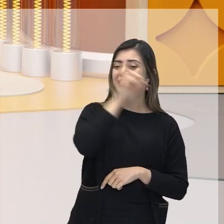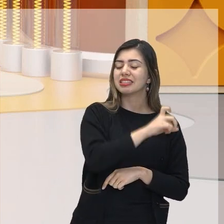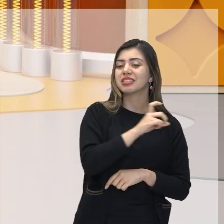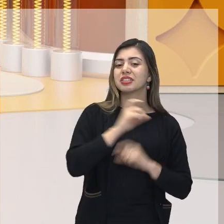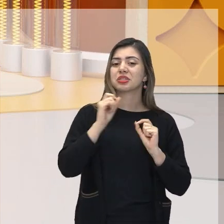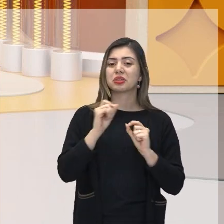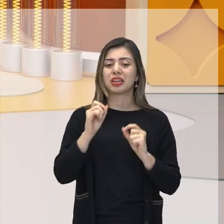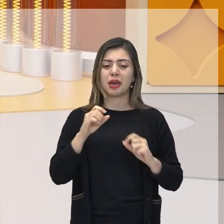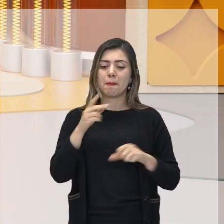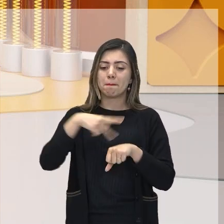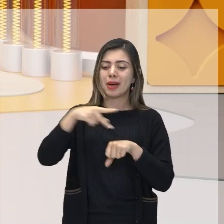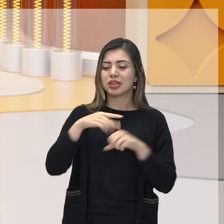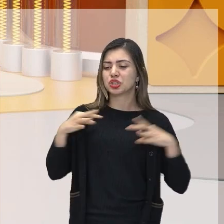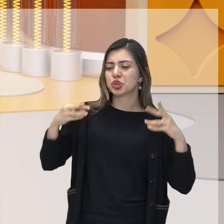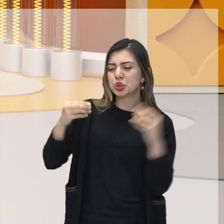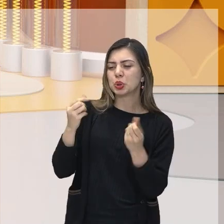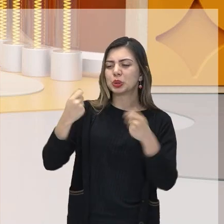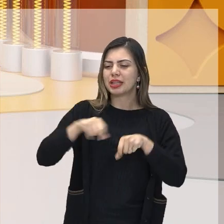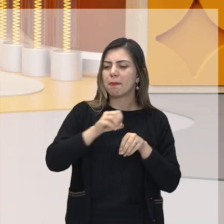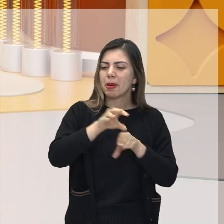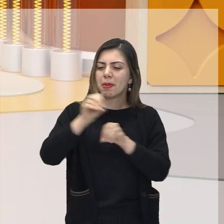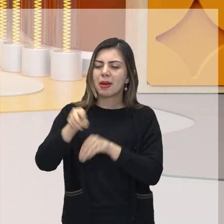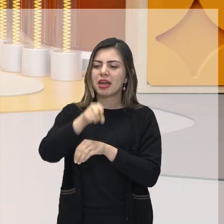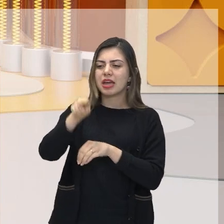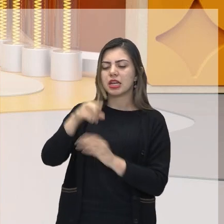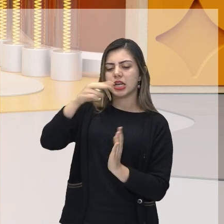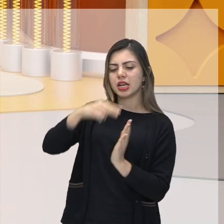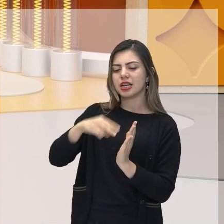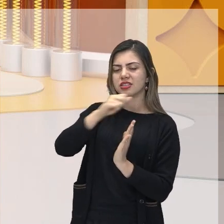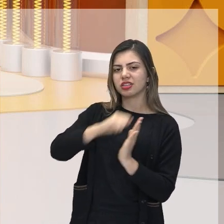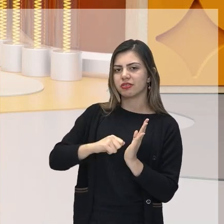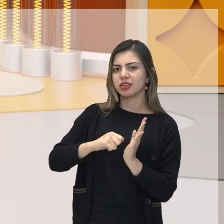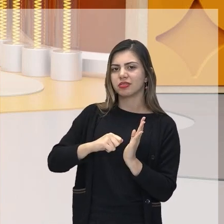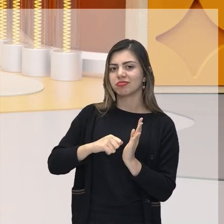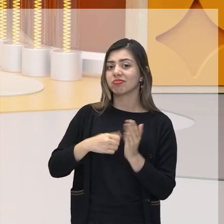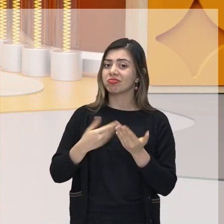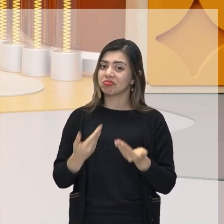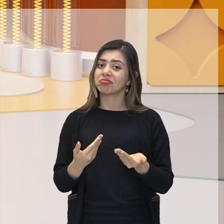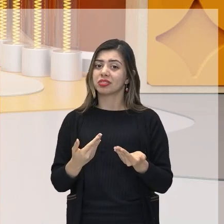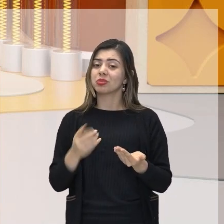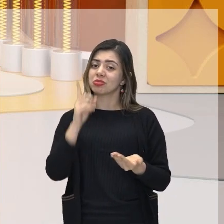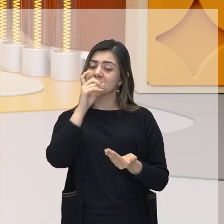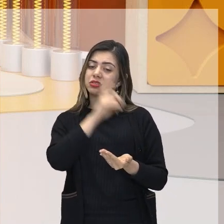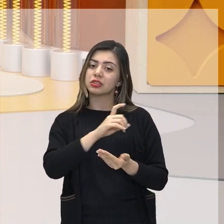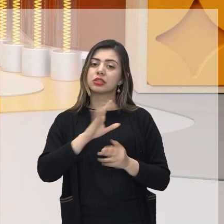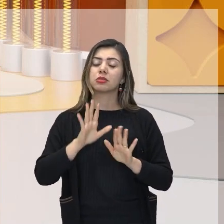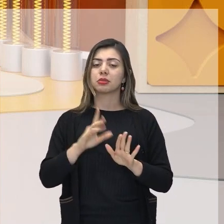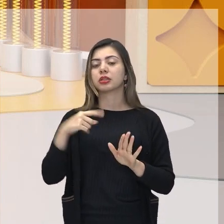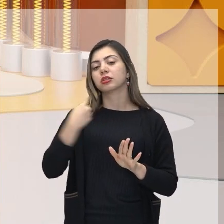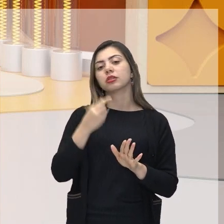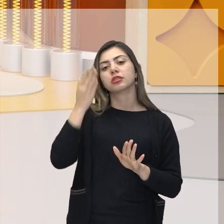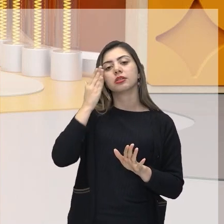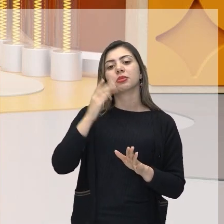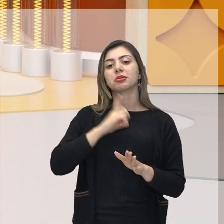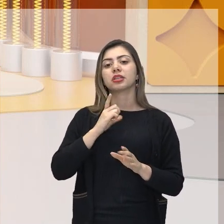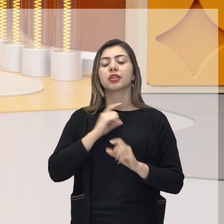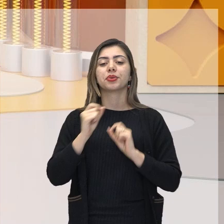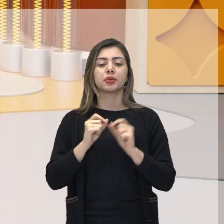alfabetizar toda a população de um país, independente do seu tamanho, tá, gente? A gente pode dizer que existiam uma